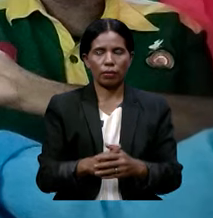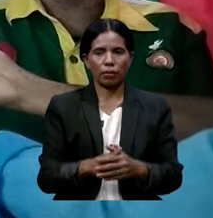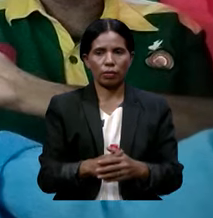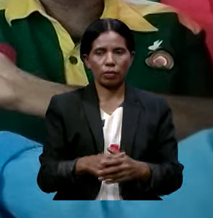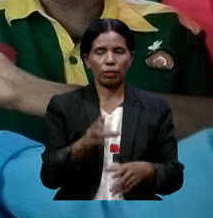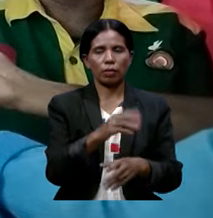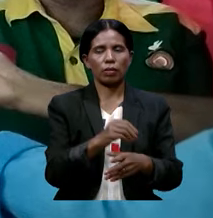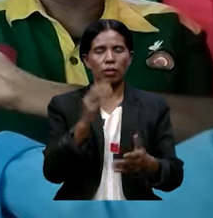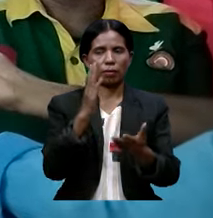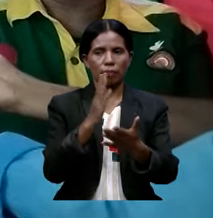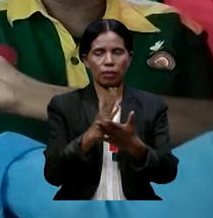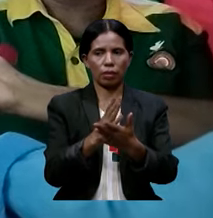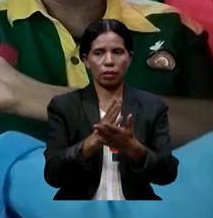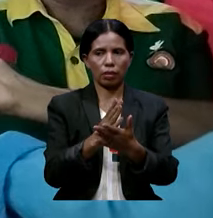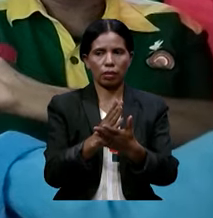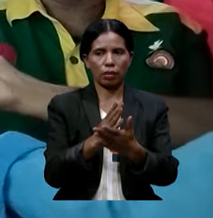tebes ba